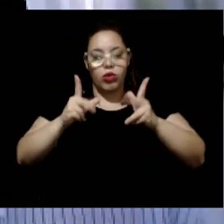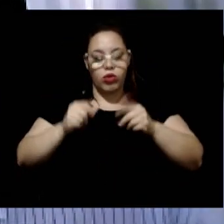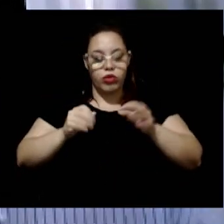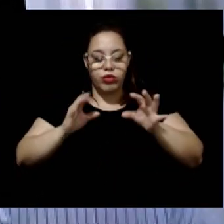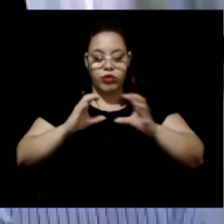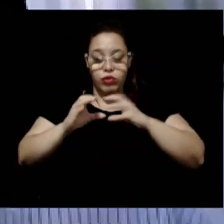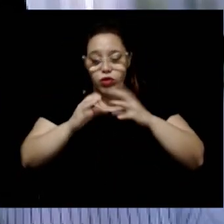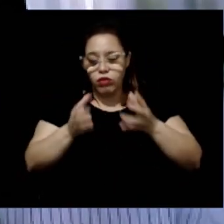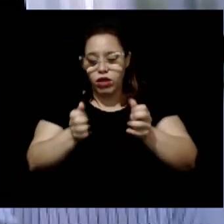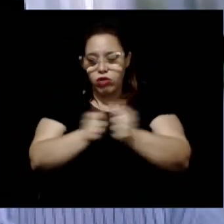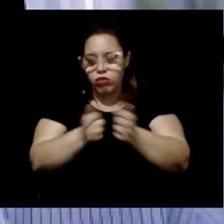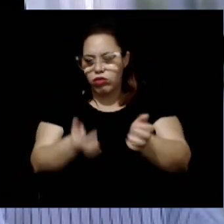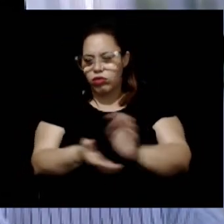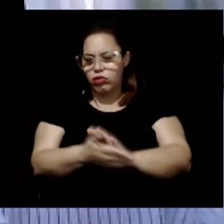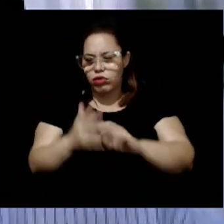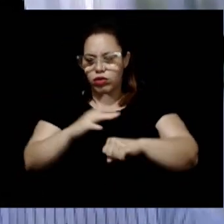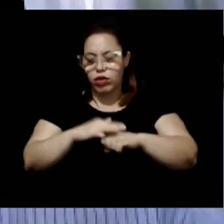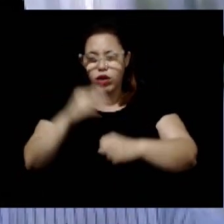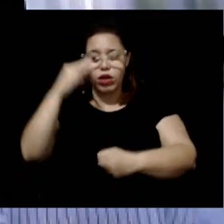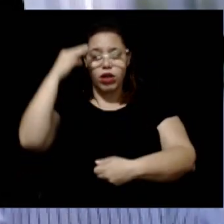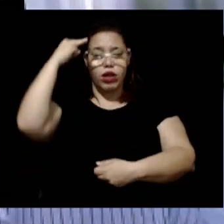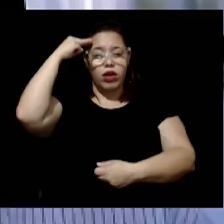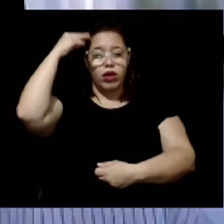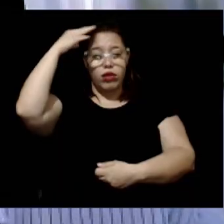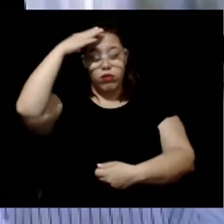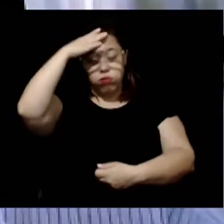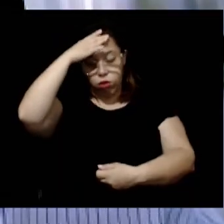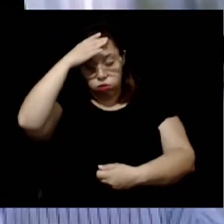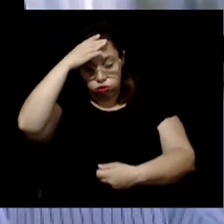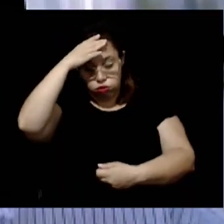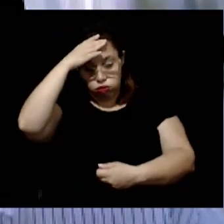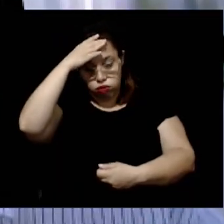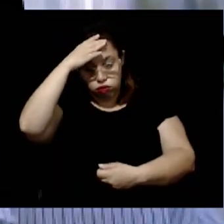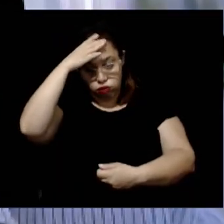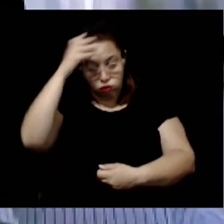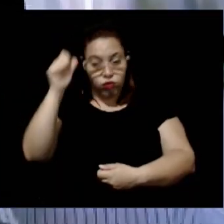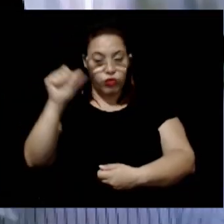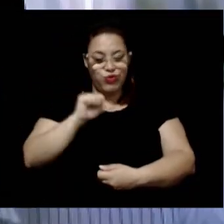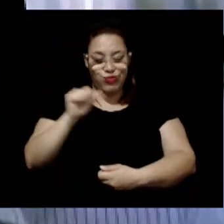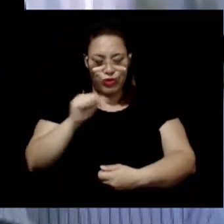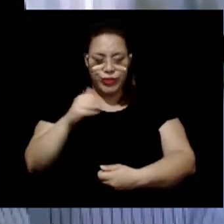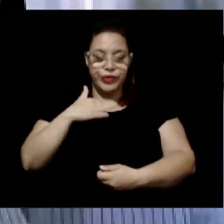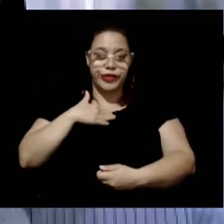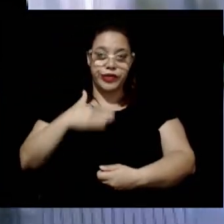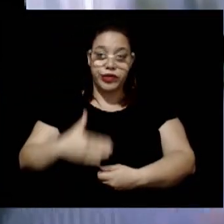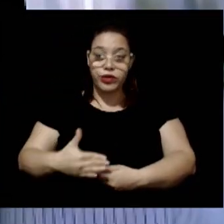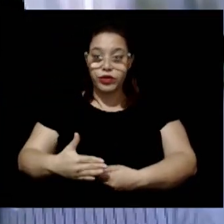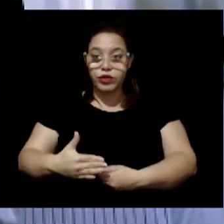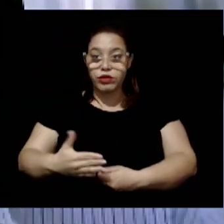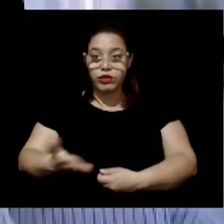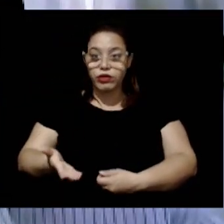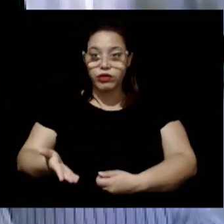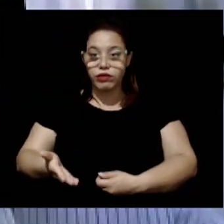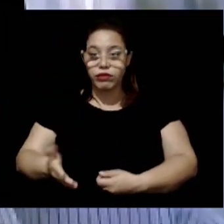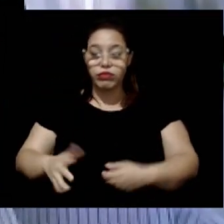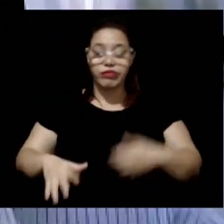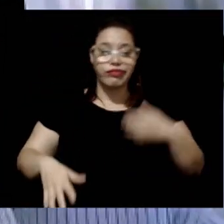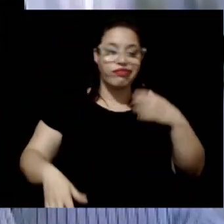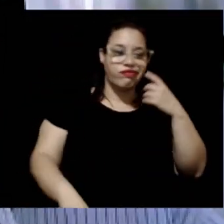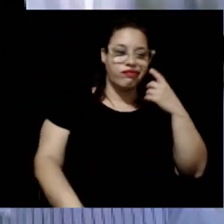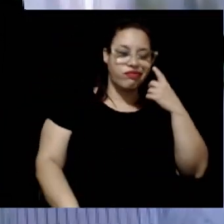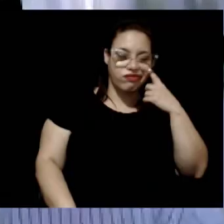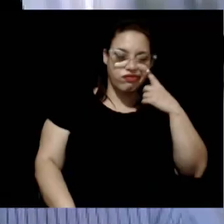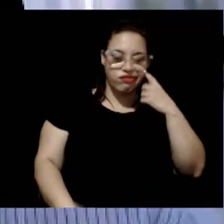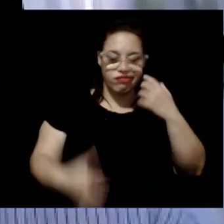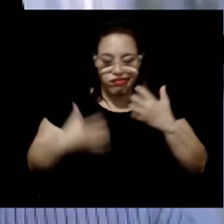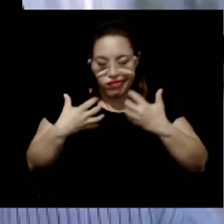uma doença emocional, com certeza, afeta. Afeta também a indisposição, por exemplo, para o